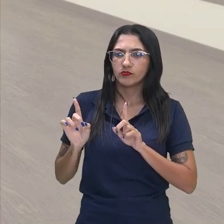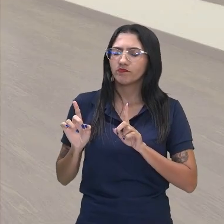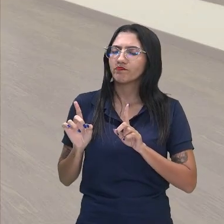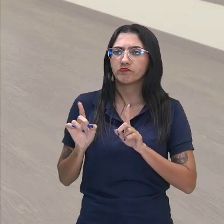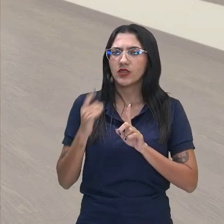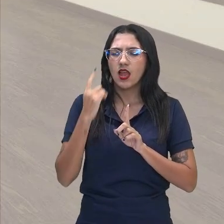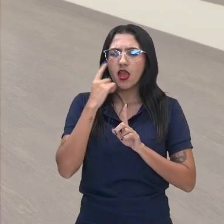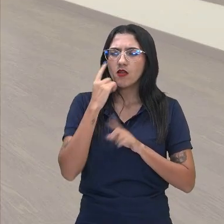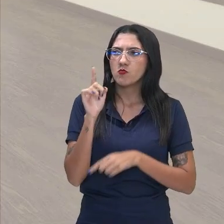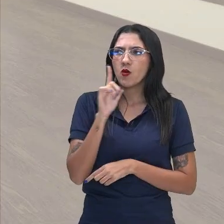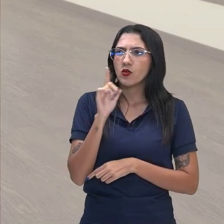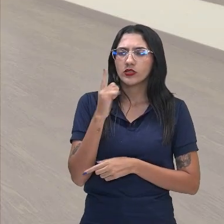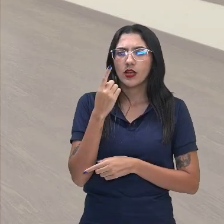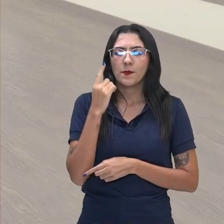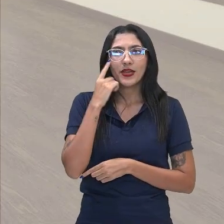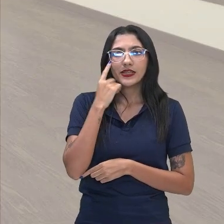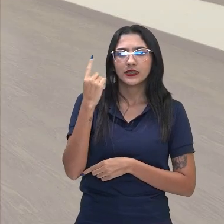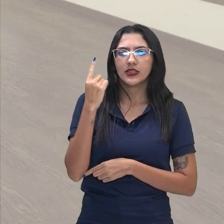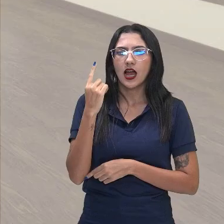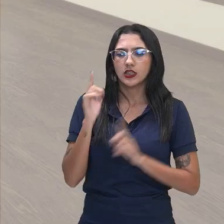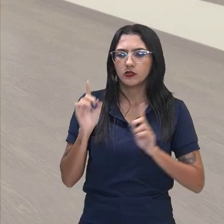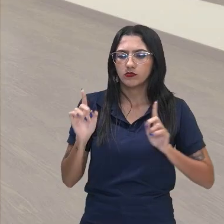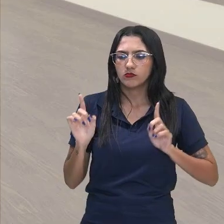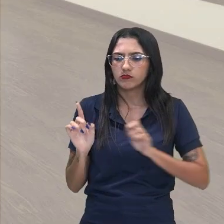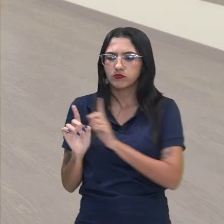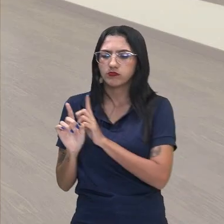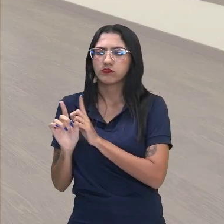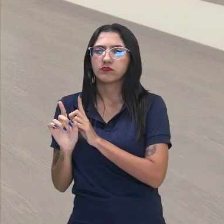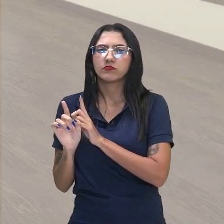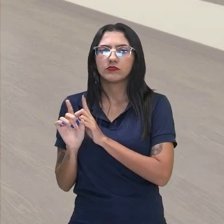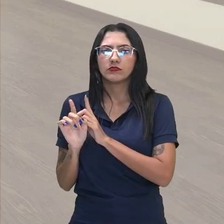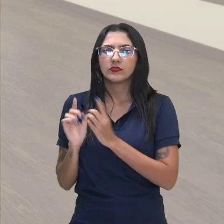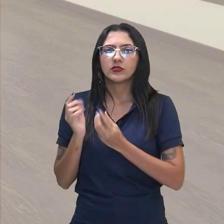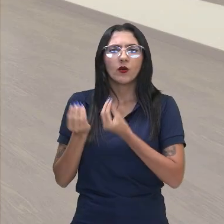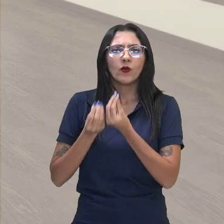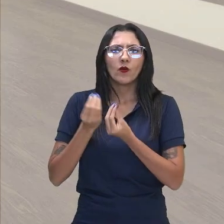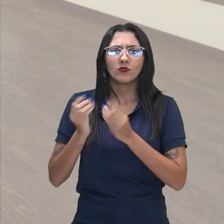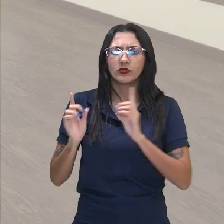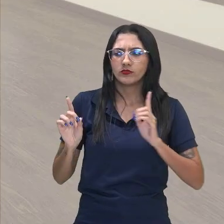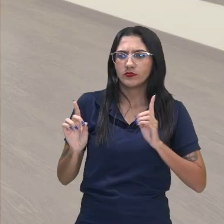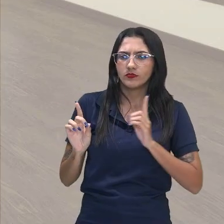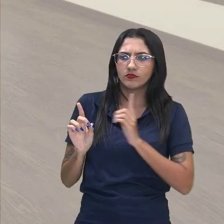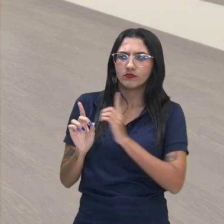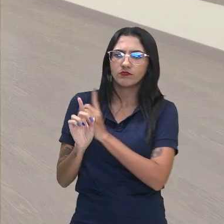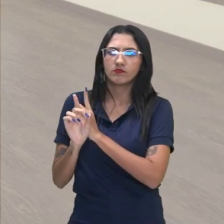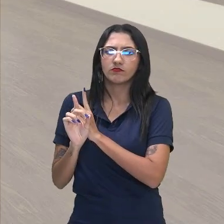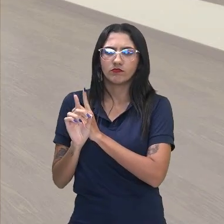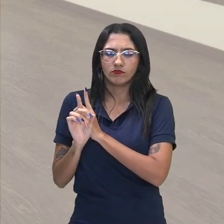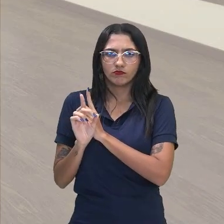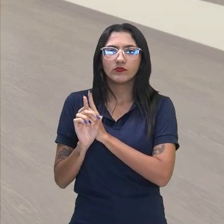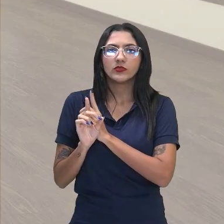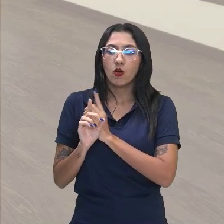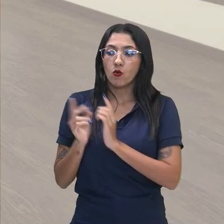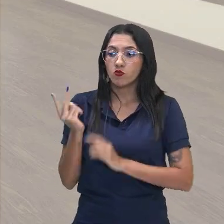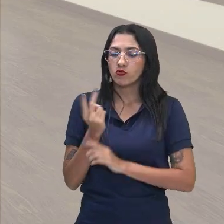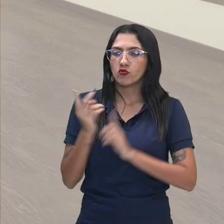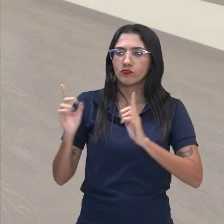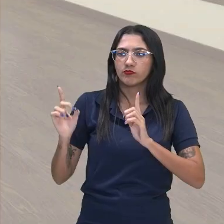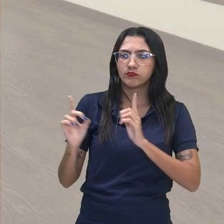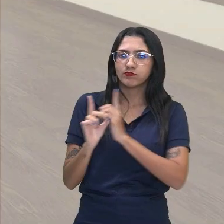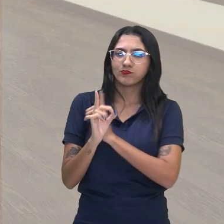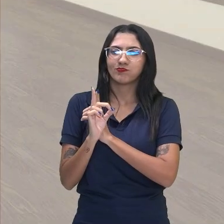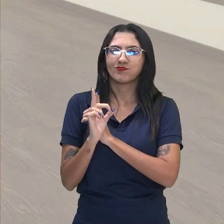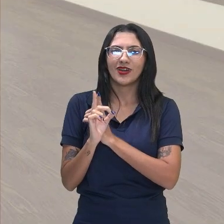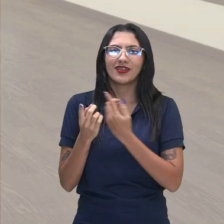pensar em invadir o espaço dele, porque senão eu vou entrar na quinesfera e nós vamos acabar